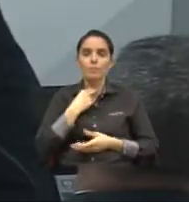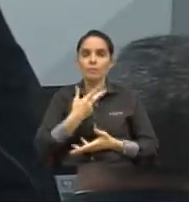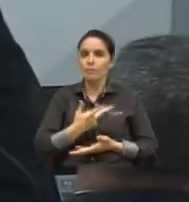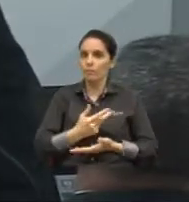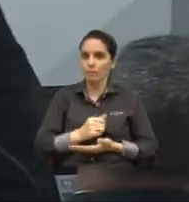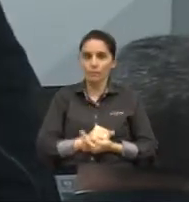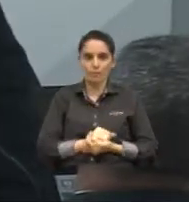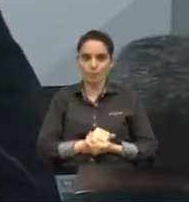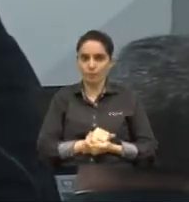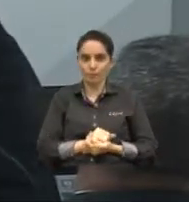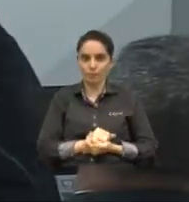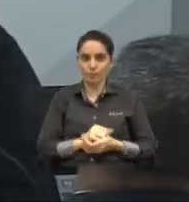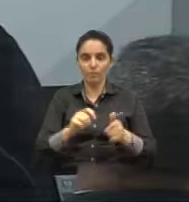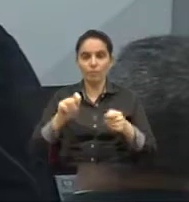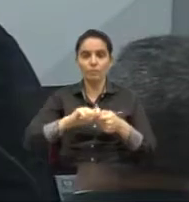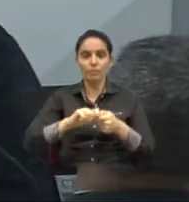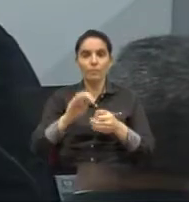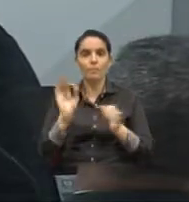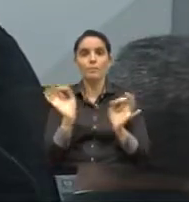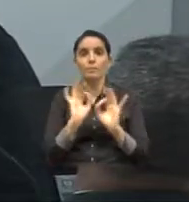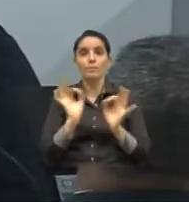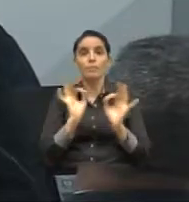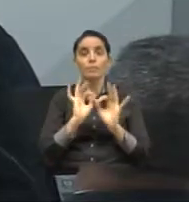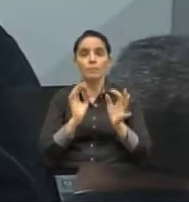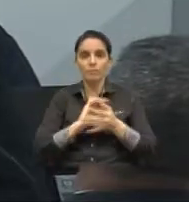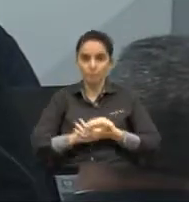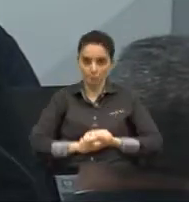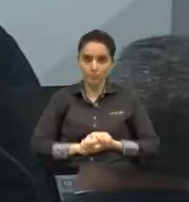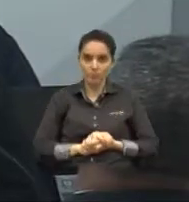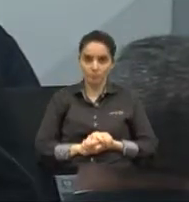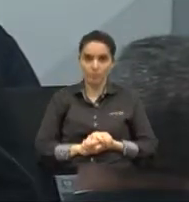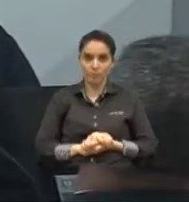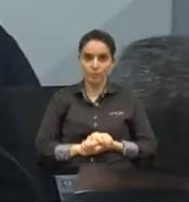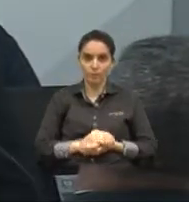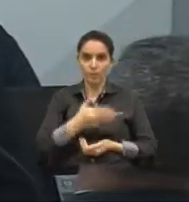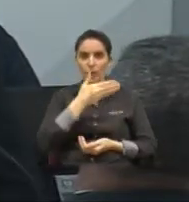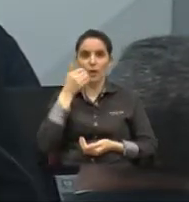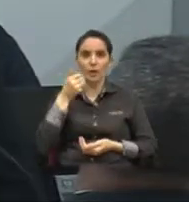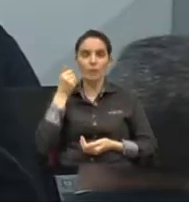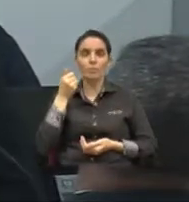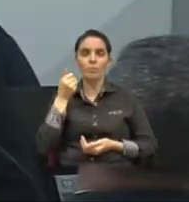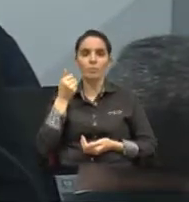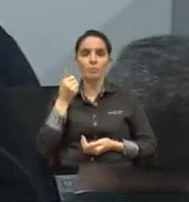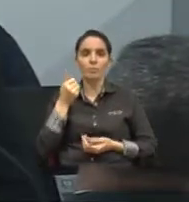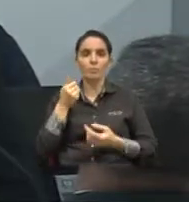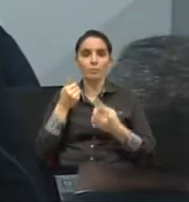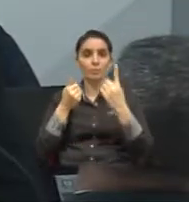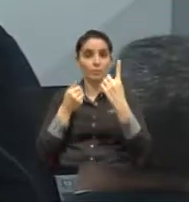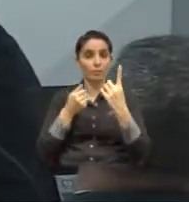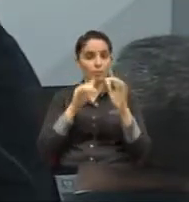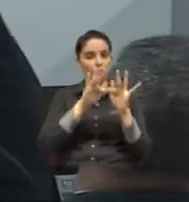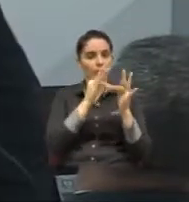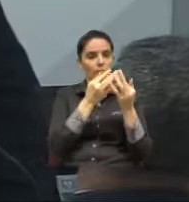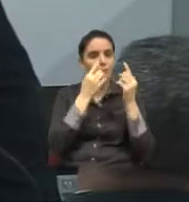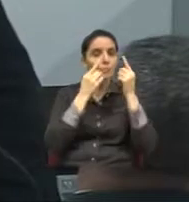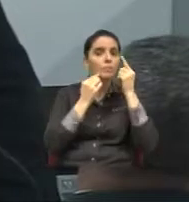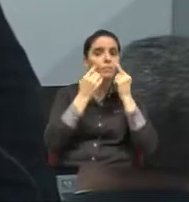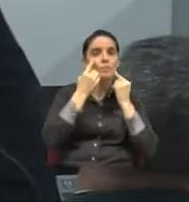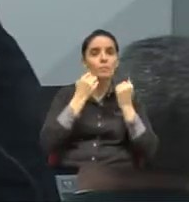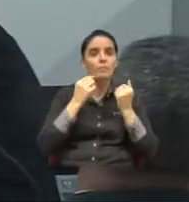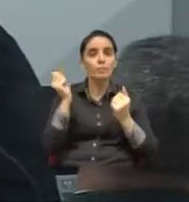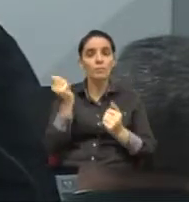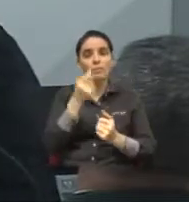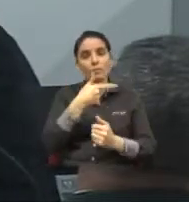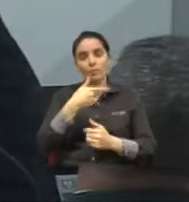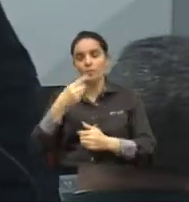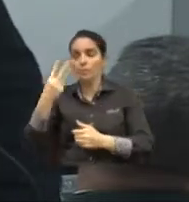para você ver como está sendo tratada a nossa polícia. Olha como está sendo tratado os nossos heróis. Então eu proponho essa casa, presidente,